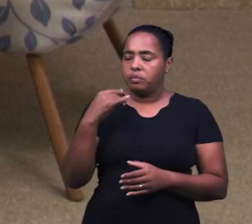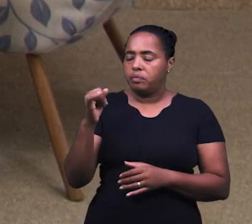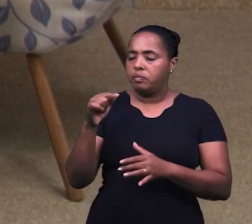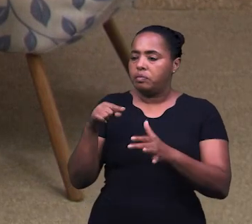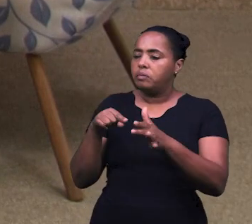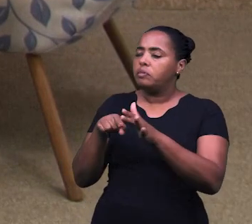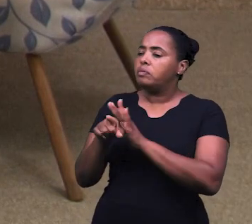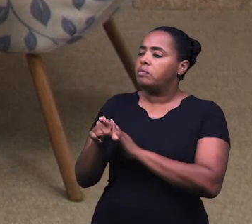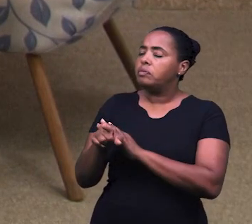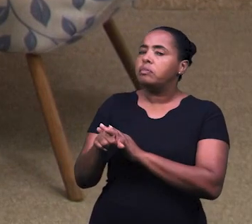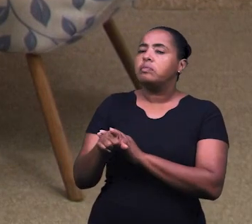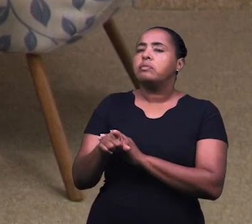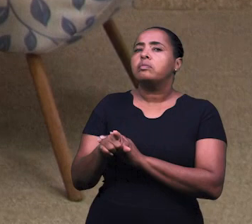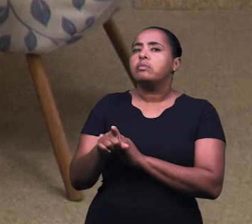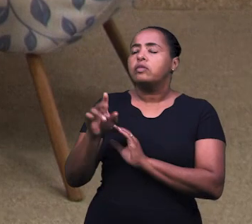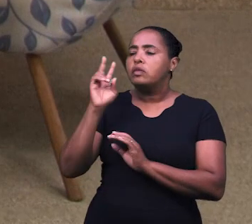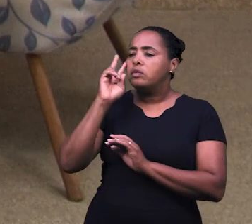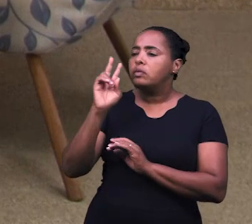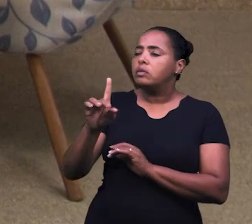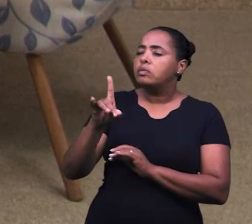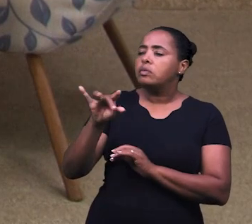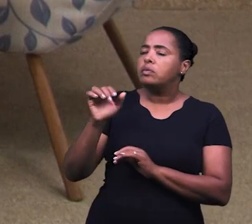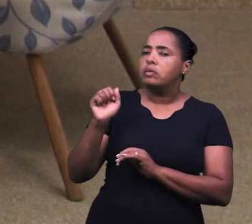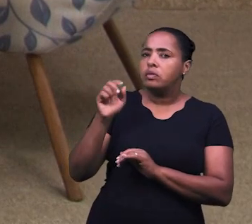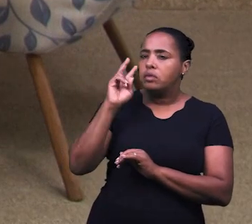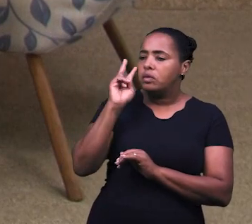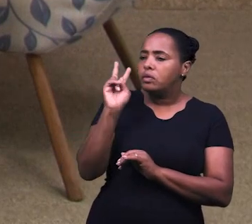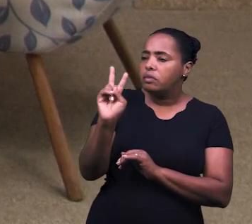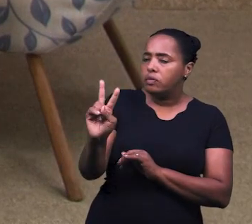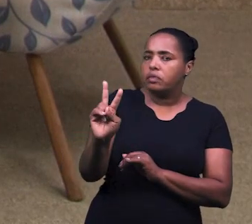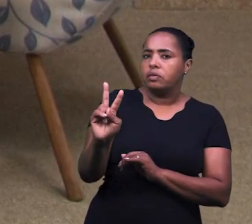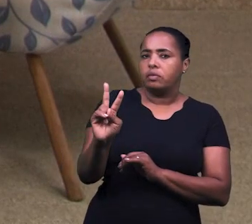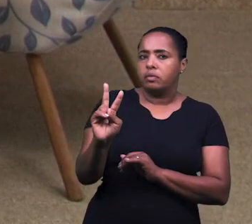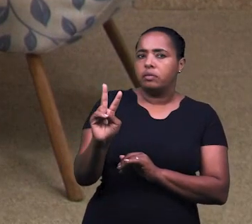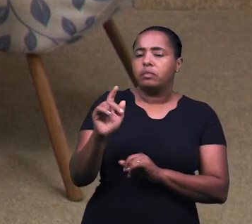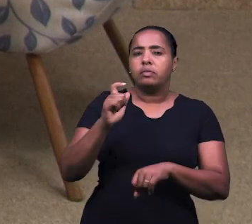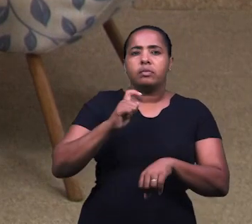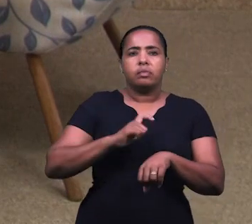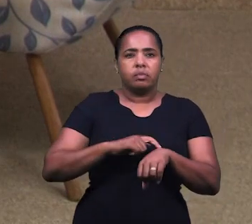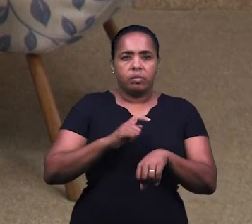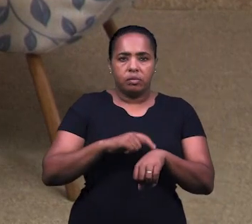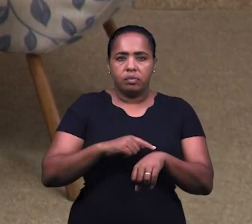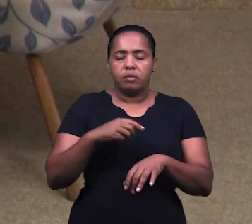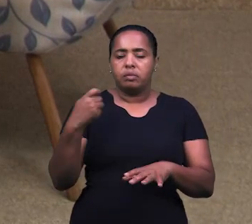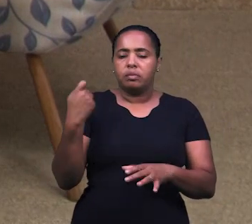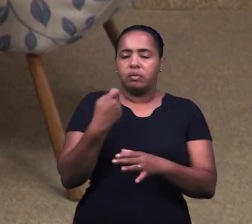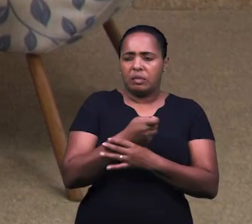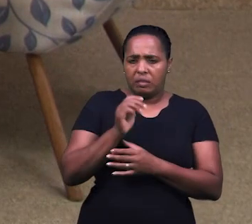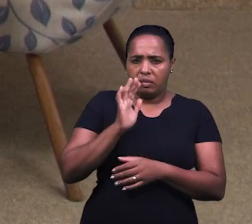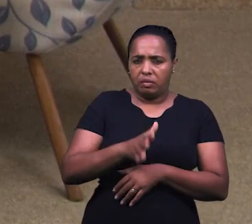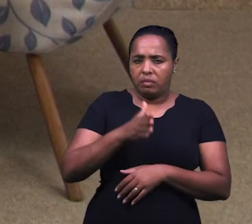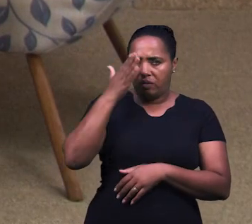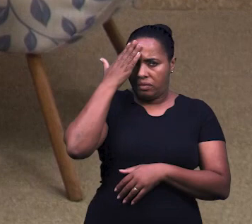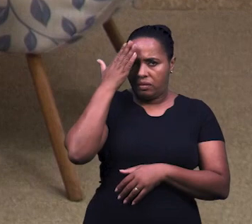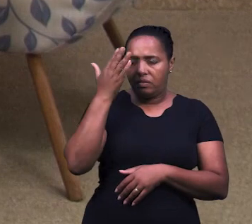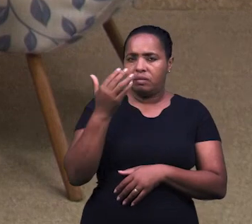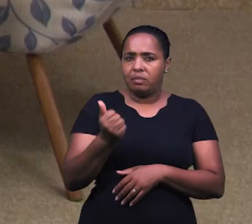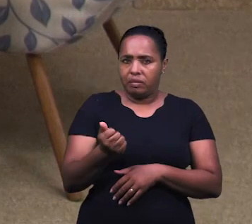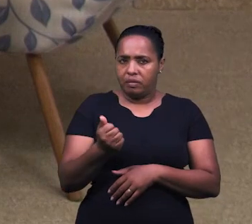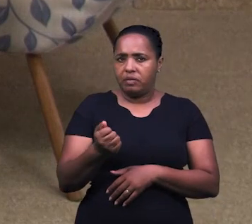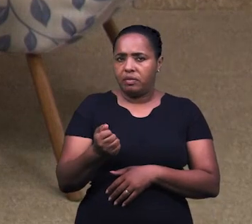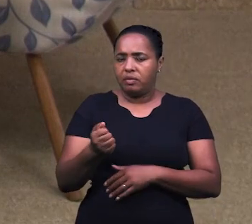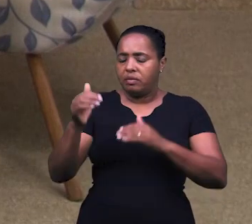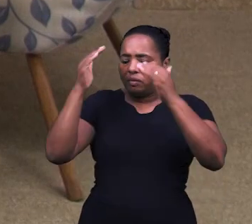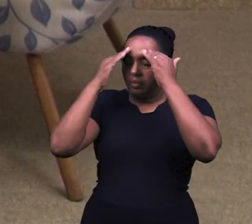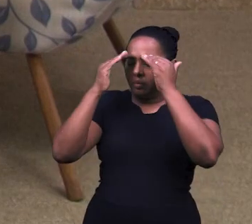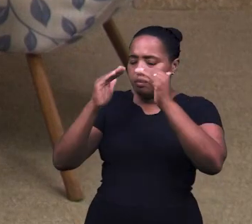pai, exultou por ver o meu dia e viu-o e alegrou-se. Então, naquele momento ali, Abraão ele já sabia que ele